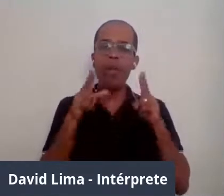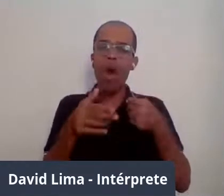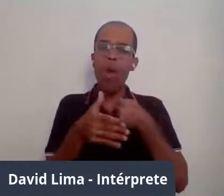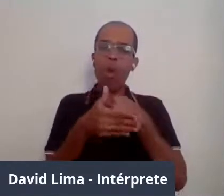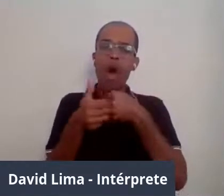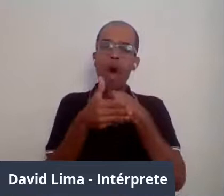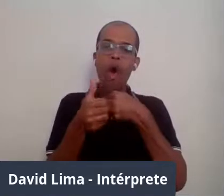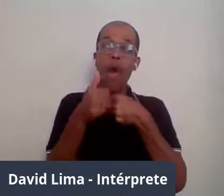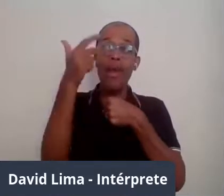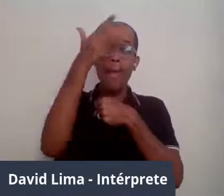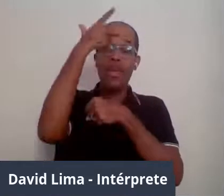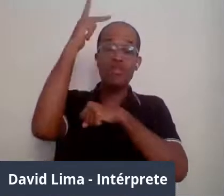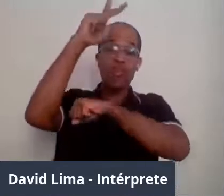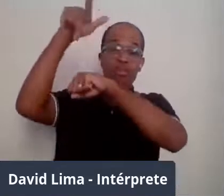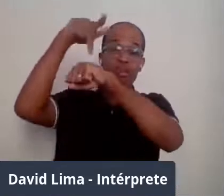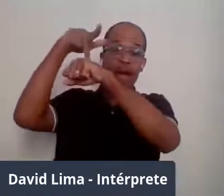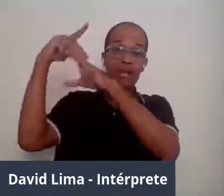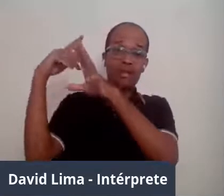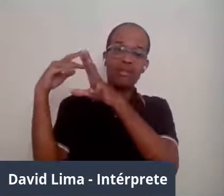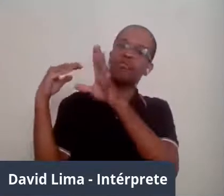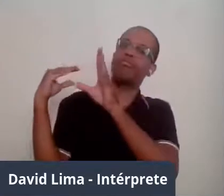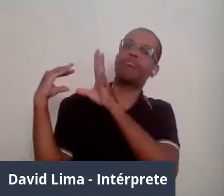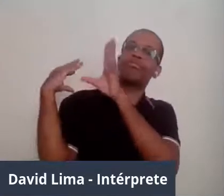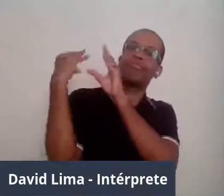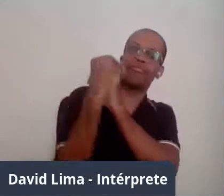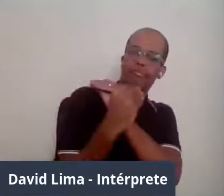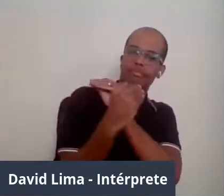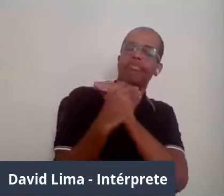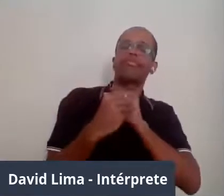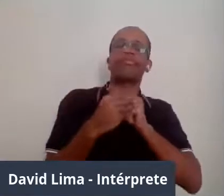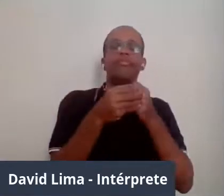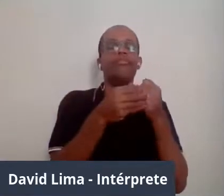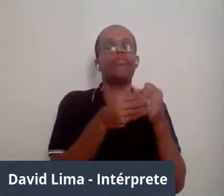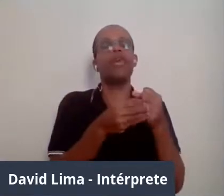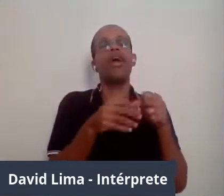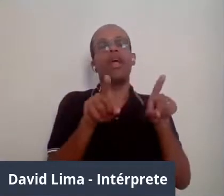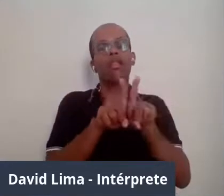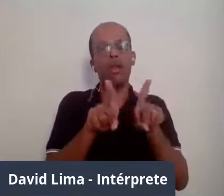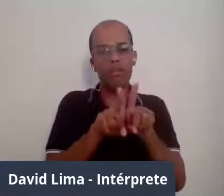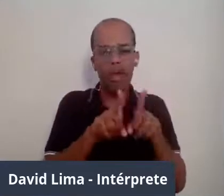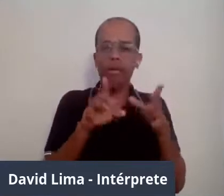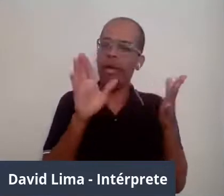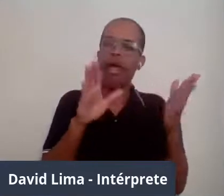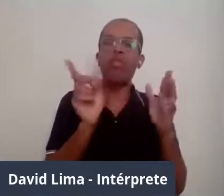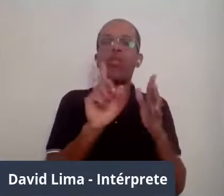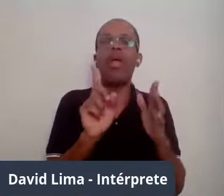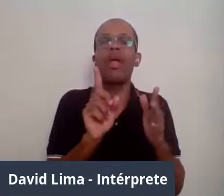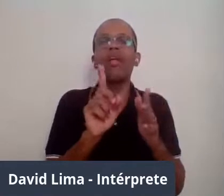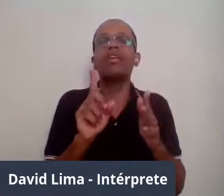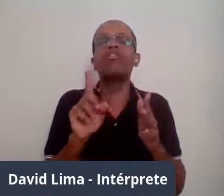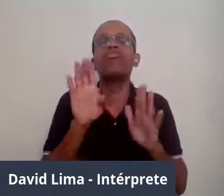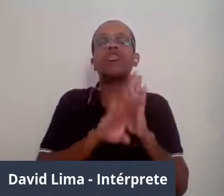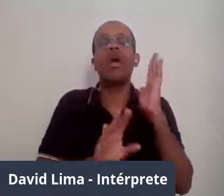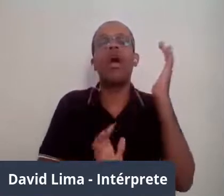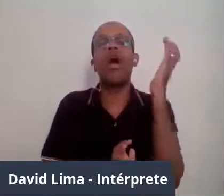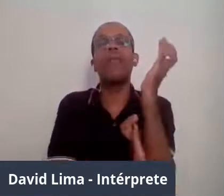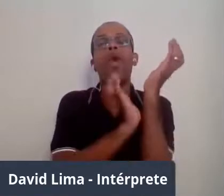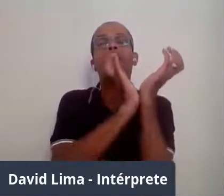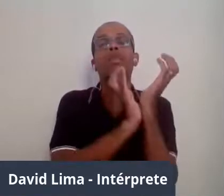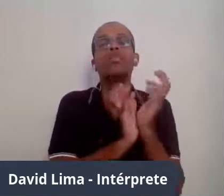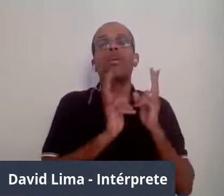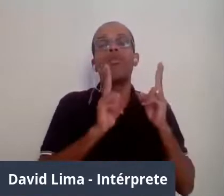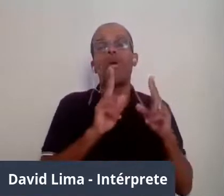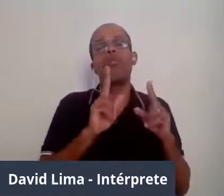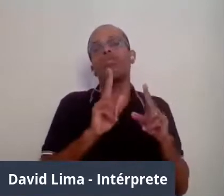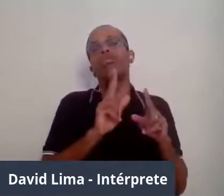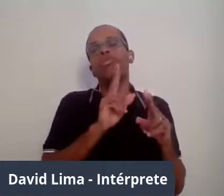estrangeiros em universidades em situação de refúgio e muito mais do que um ato burocrático, como aqueles também brasileiros que fizeram um